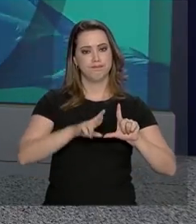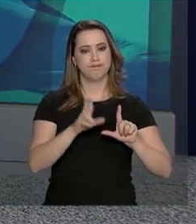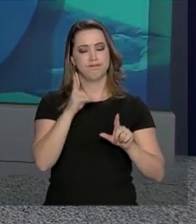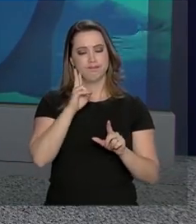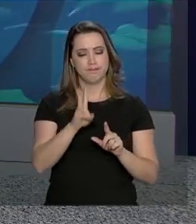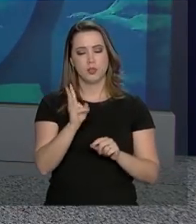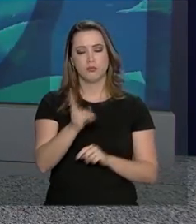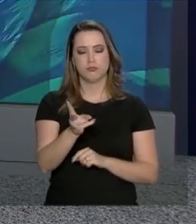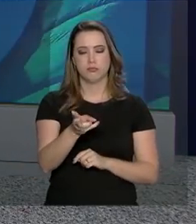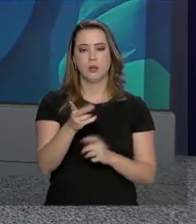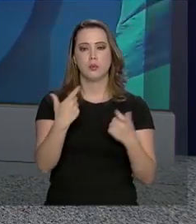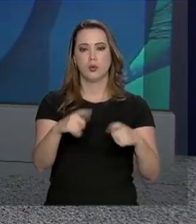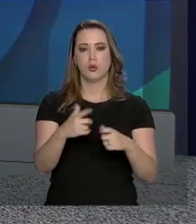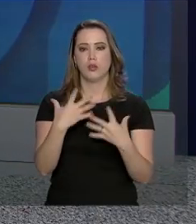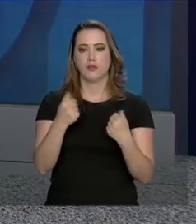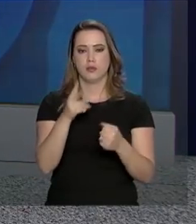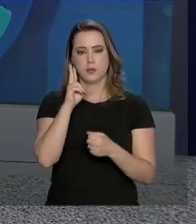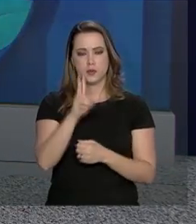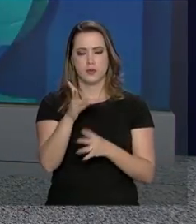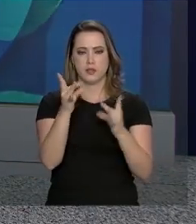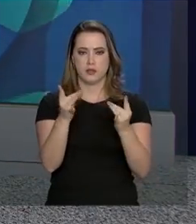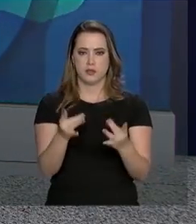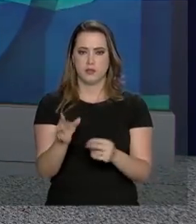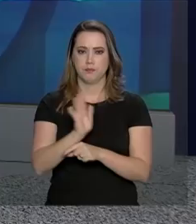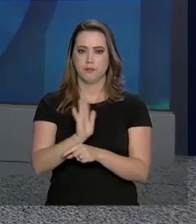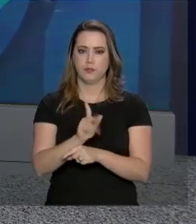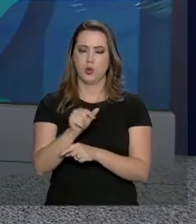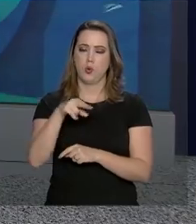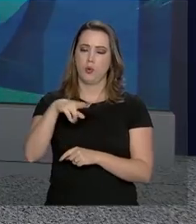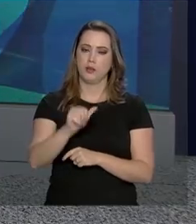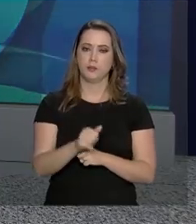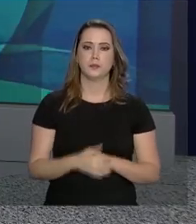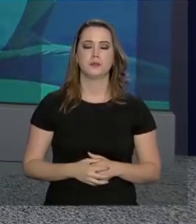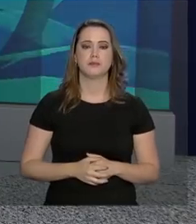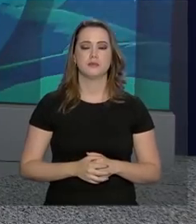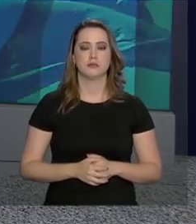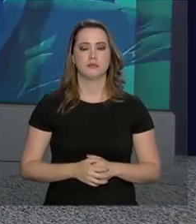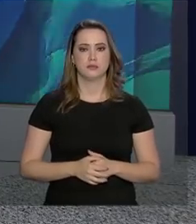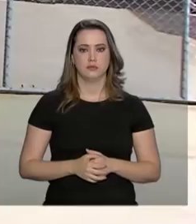NBR segue no local. Vamos saber mais na reportagem de Luana Karen.